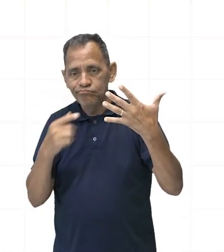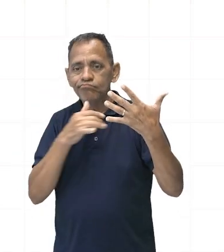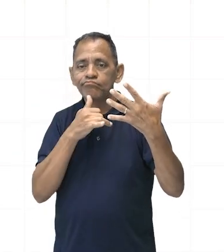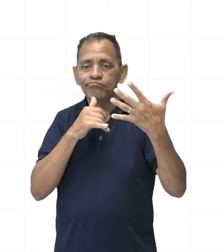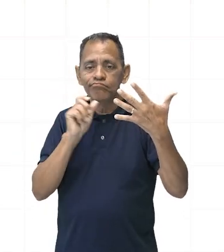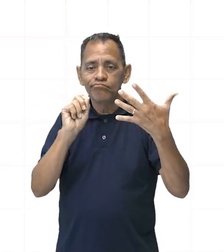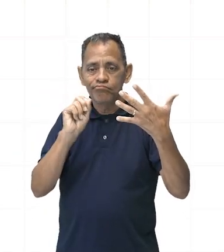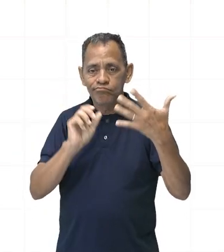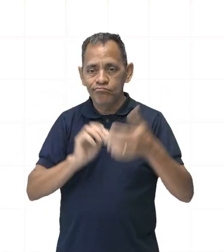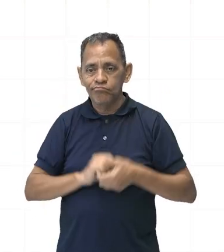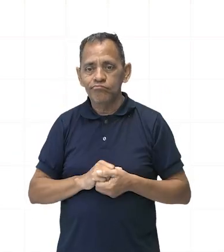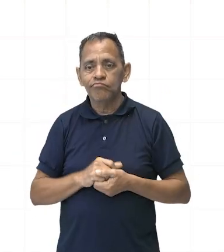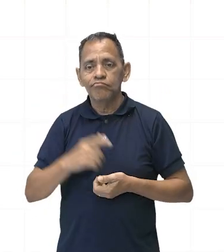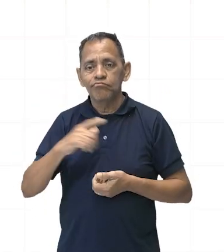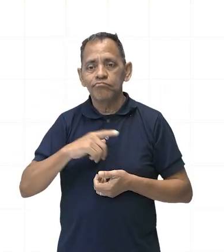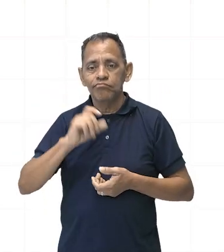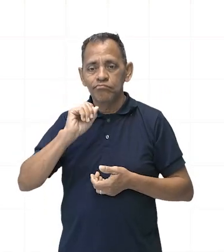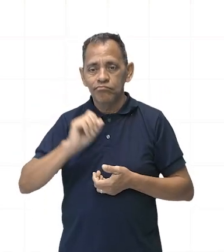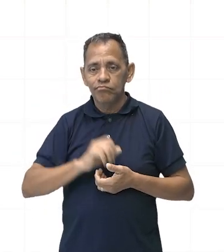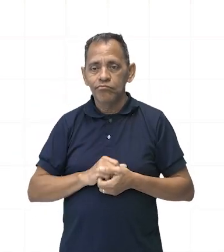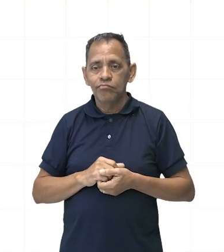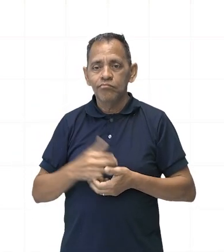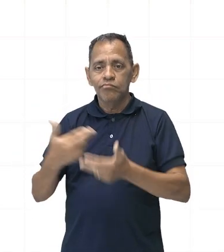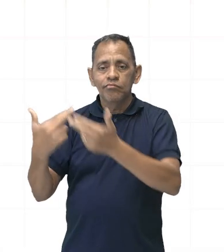Infelizmente, né, acabam